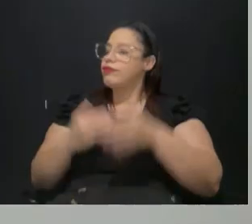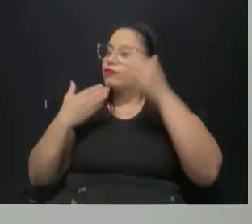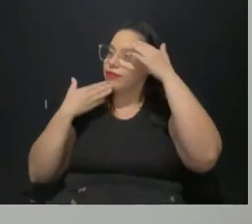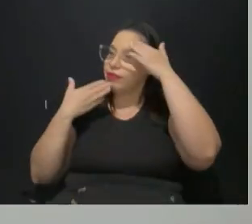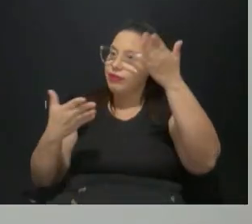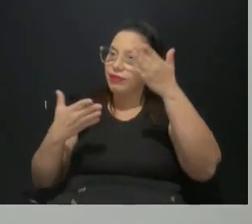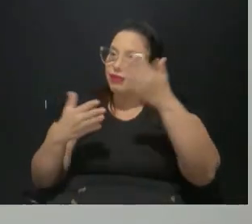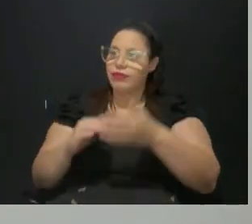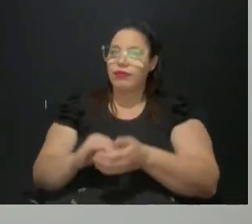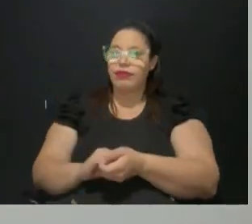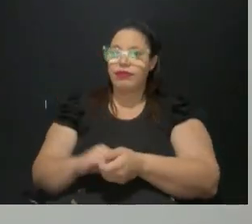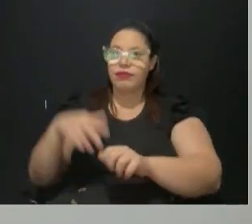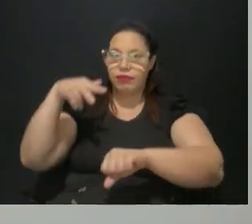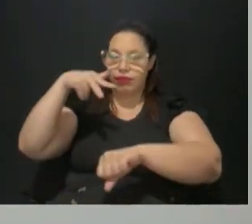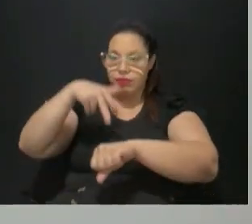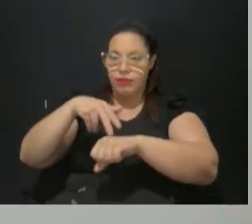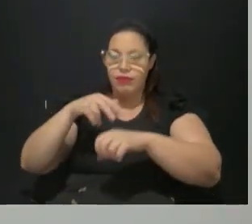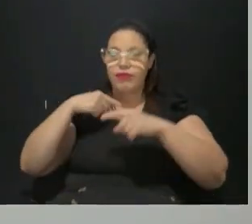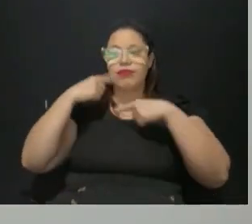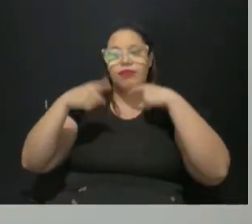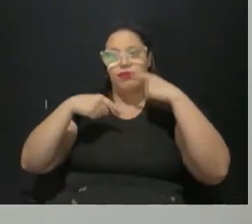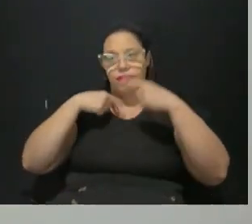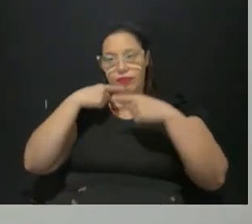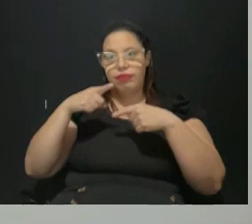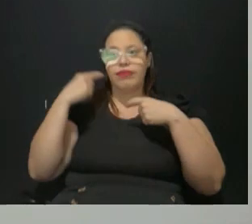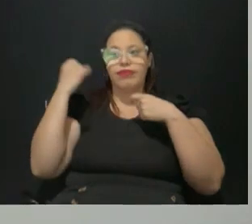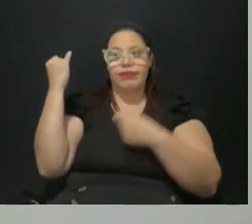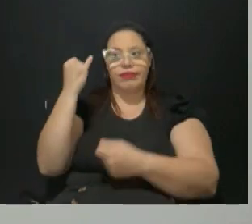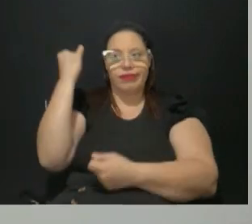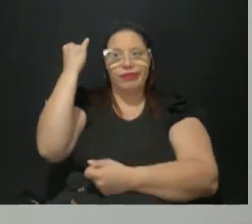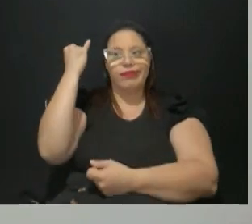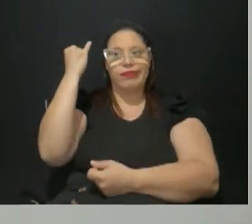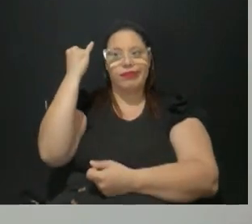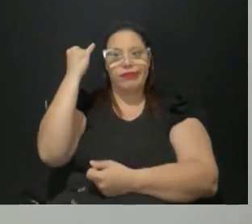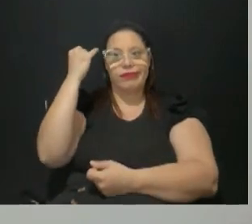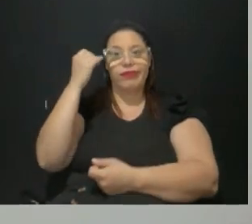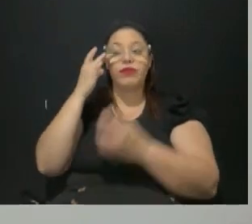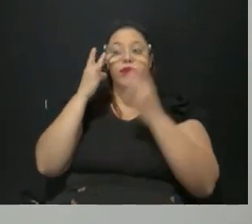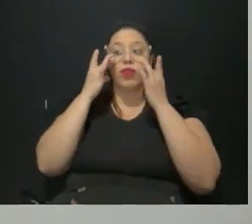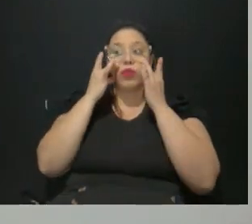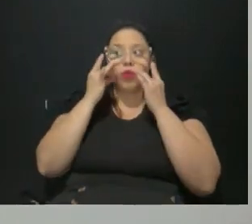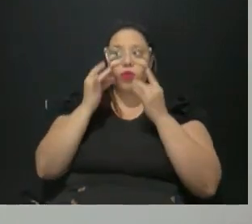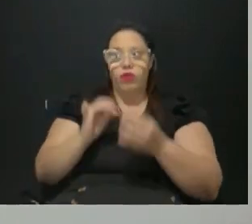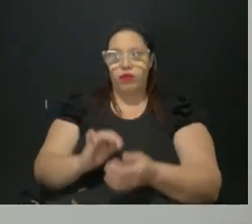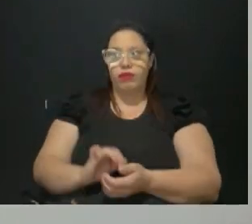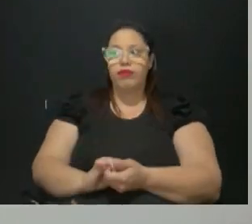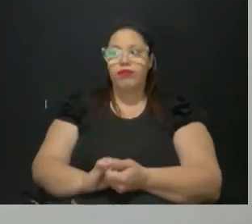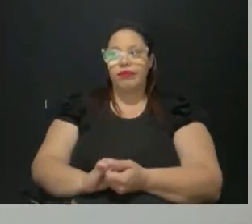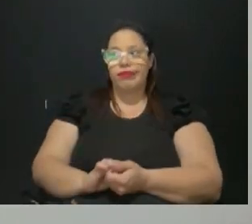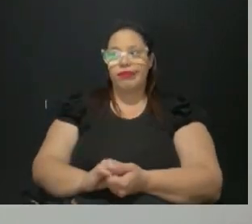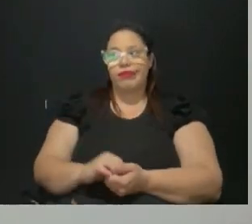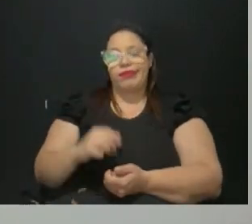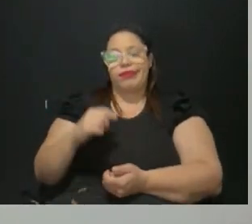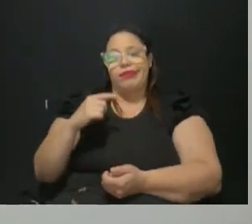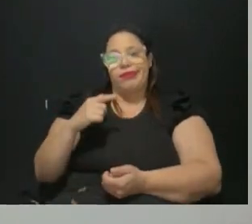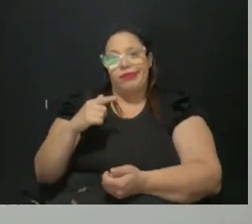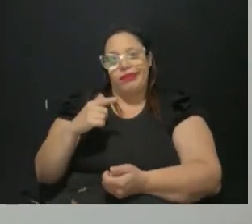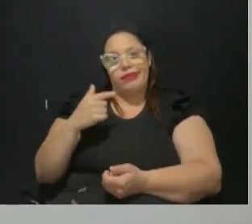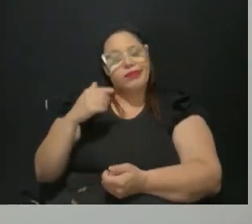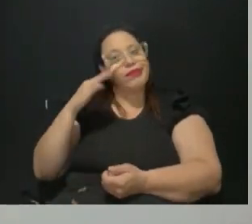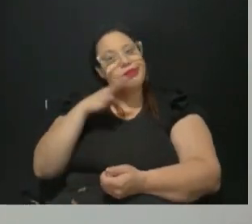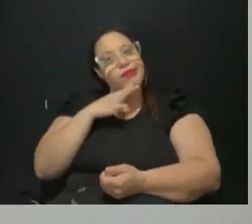Eu que agradeço e vamos tirando as dúvidas, que é importante não fazer o alerta sem que a gente tenha um